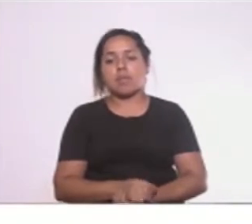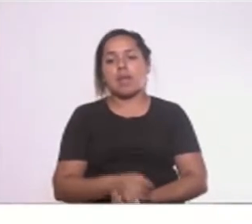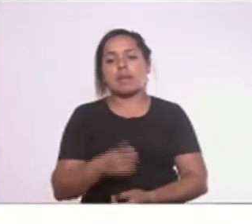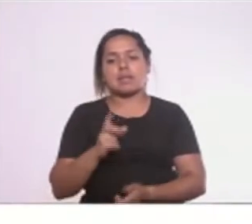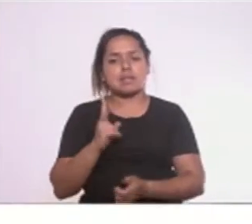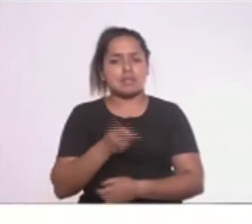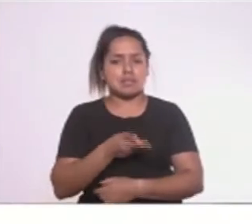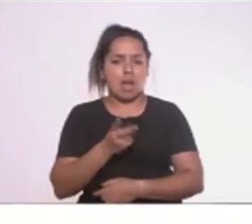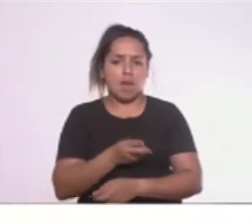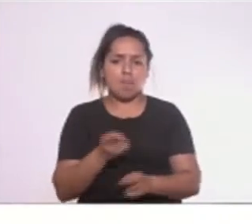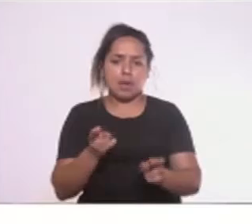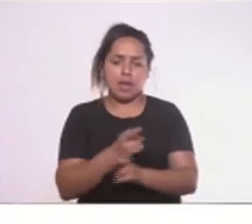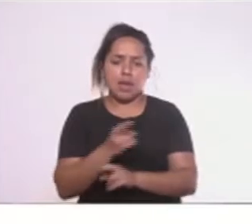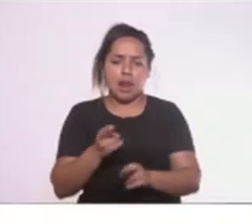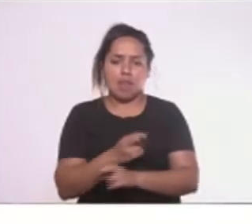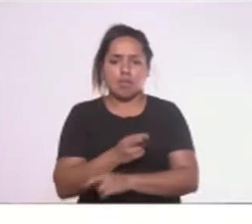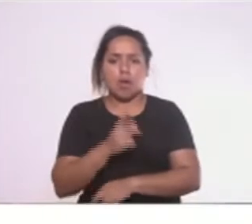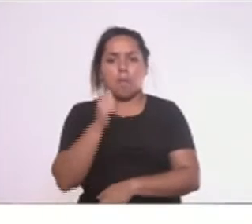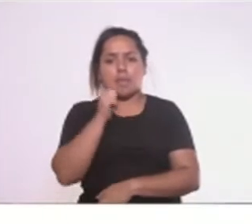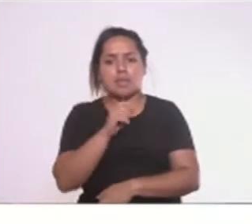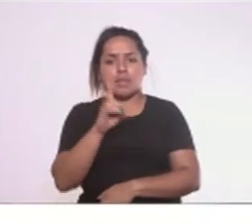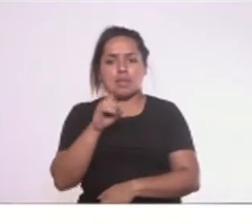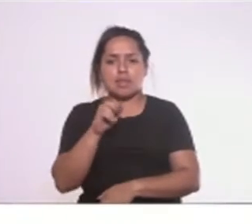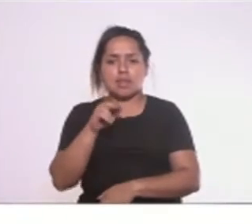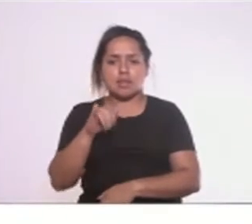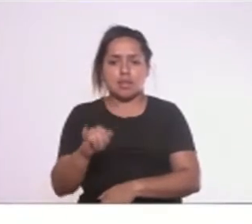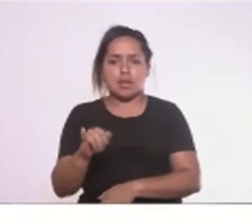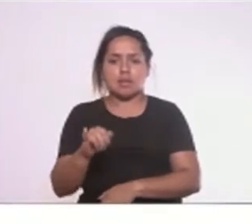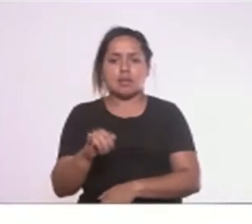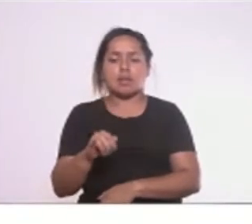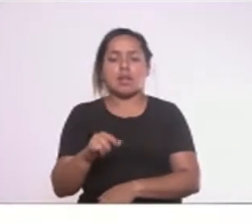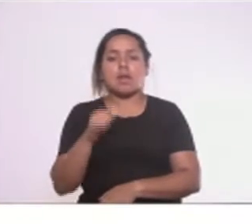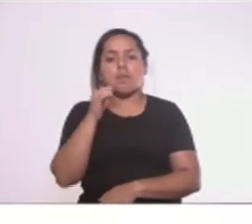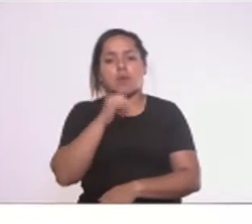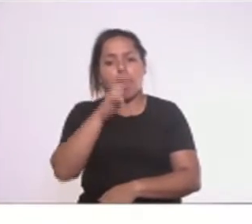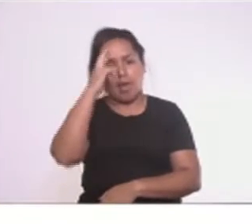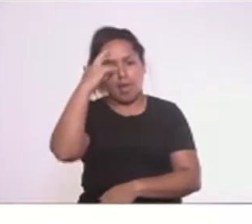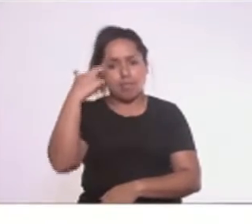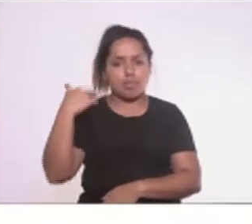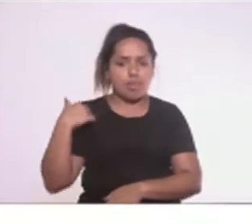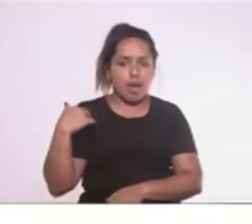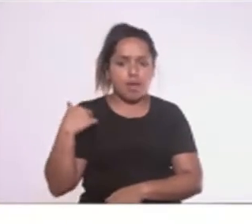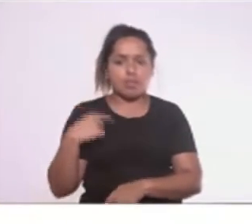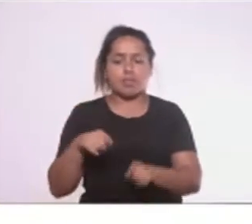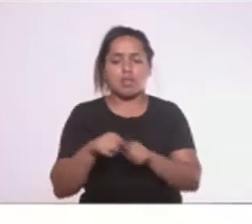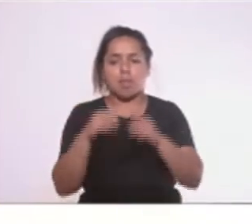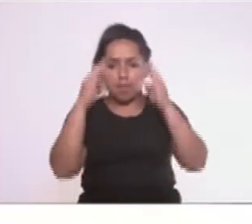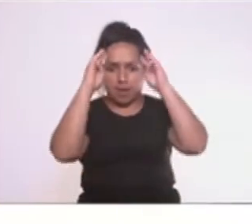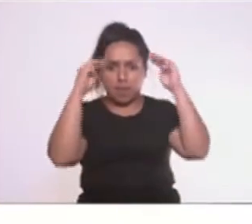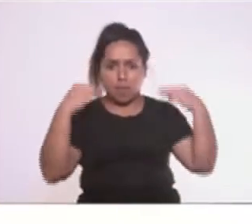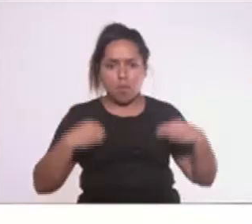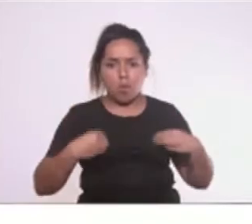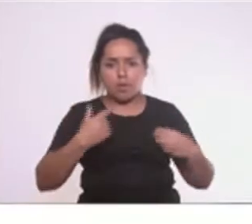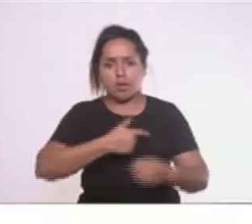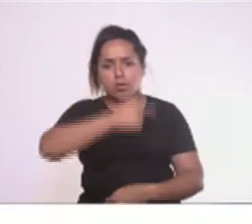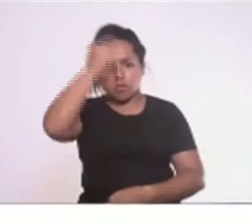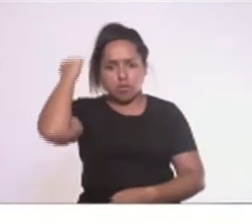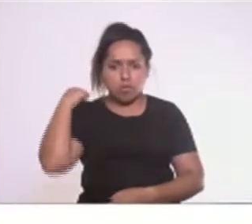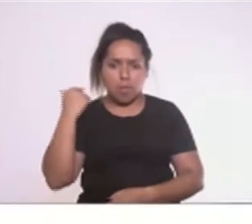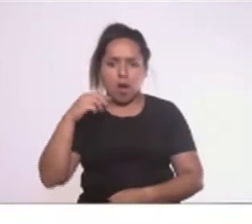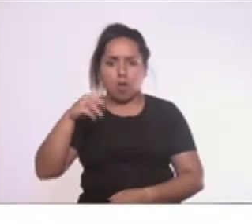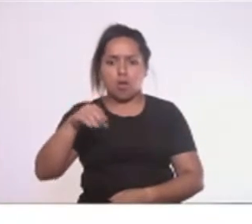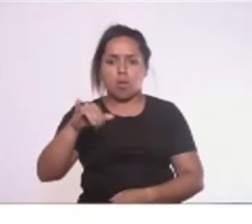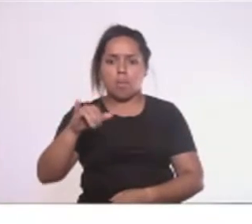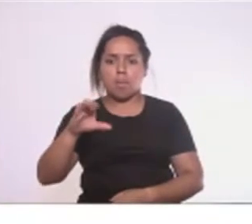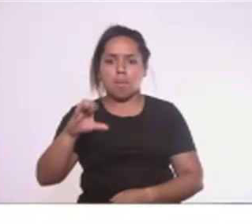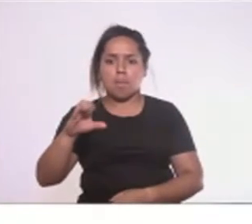com Dani, com Mônica, com Flávio, com Eliomar, com Rejane, com o Mink, com o Luiz Paulo toda hora, durante a semana, no